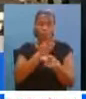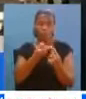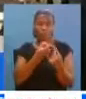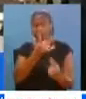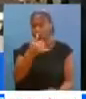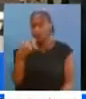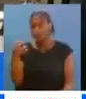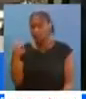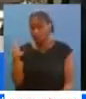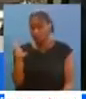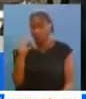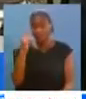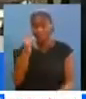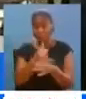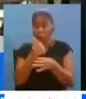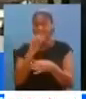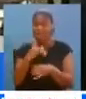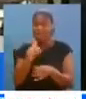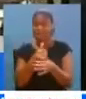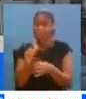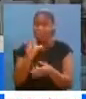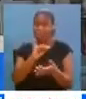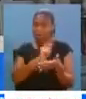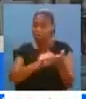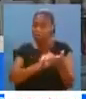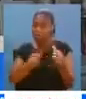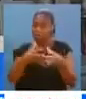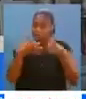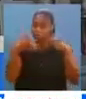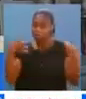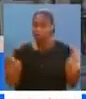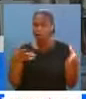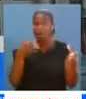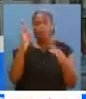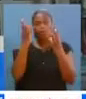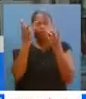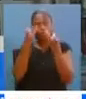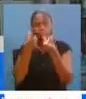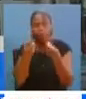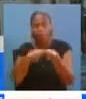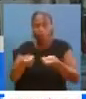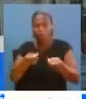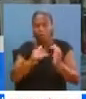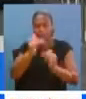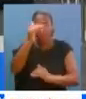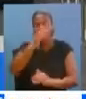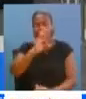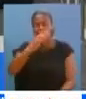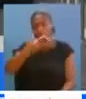2012. Nota-se que a Ilha do Sal foi a ilha onde registrou o maior crescimento do volume de negócios, com um acréscimo